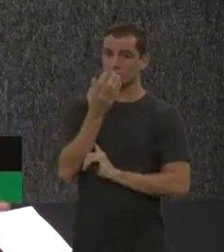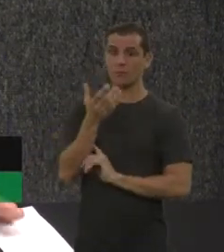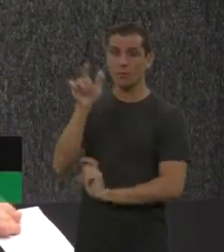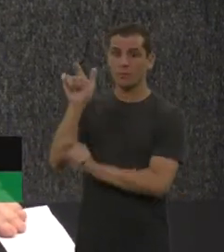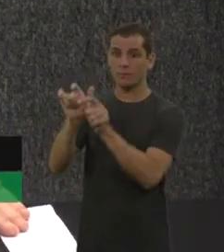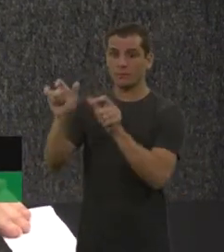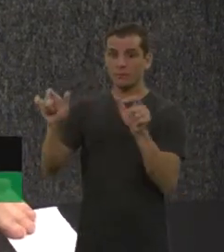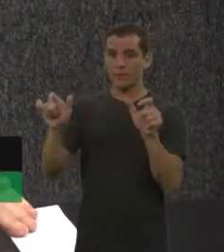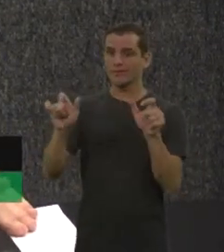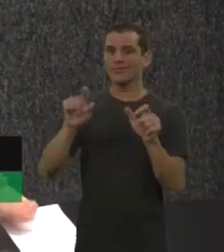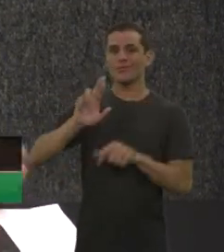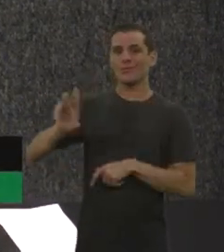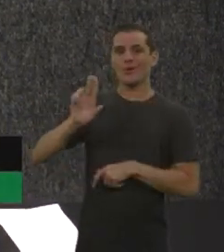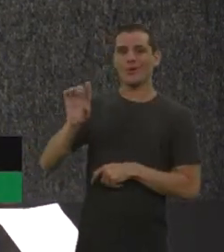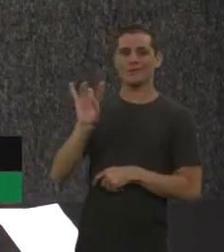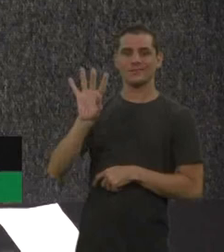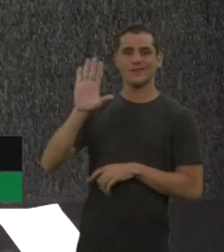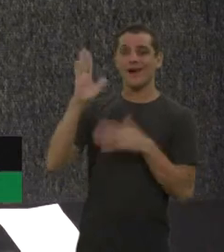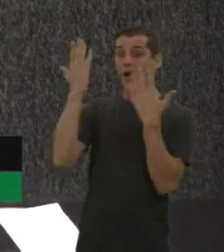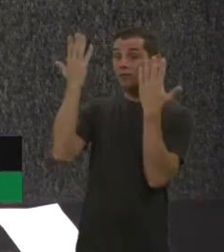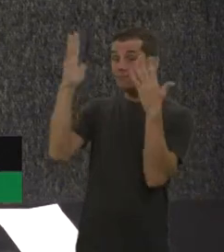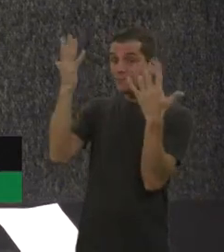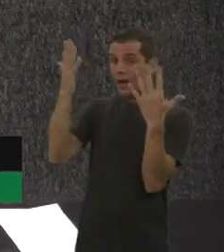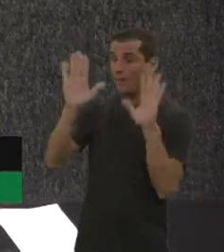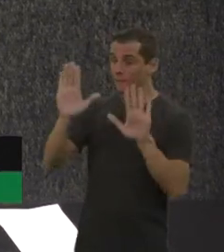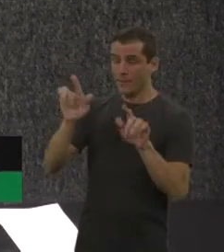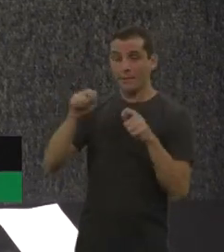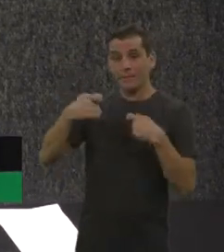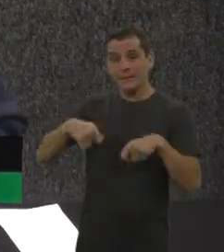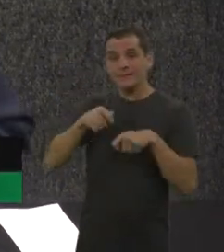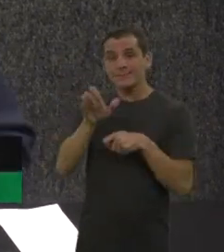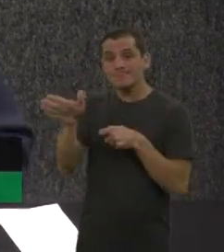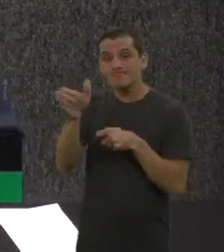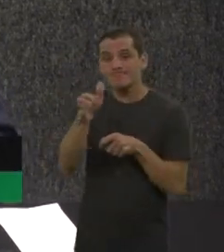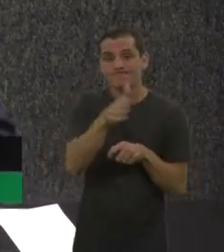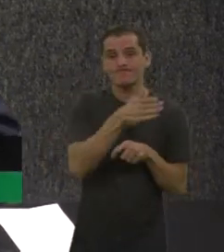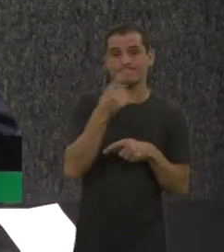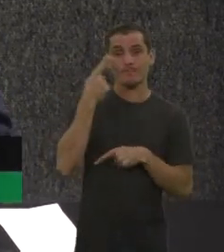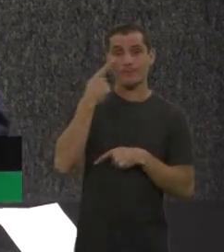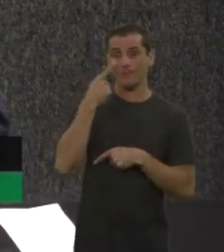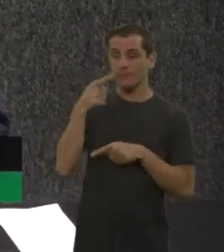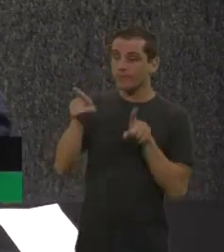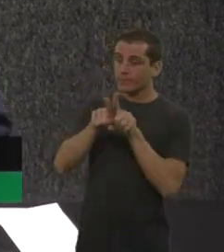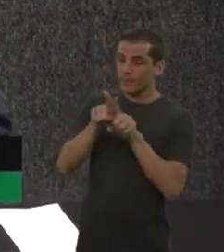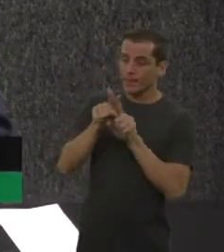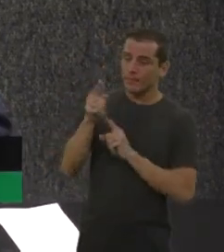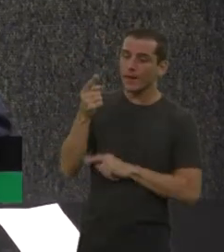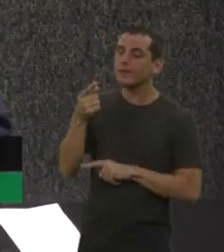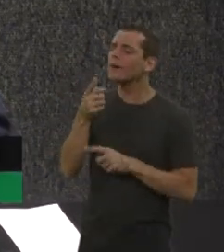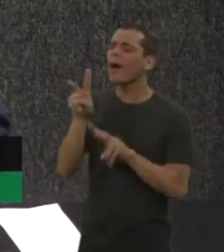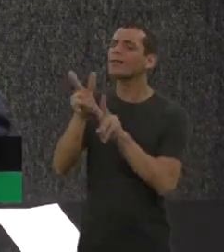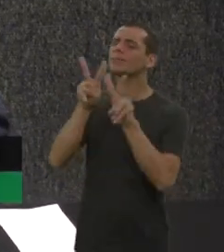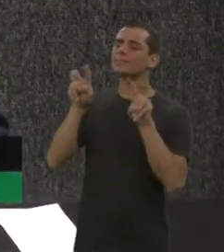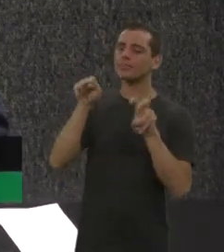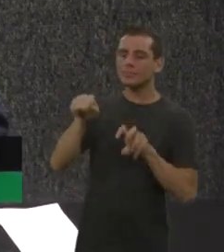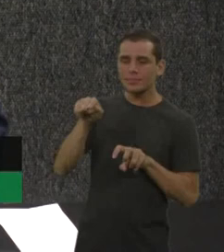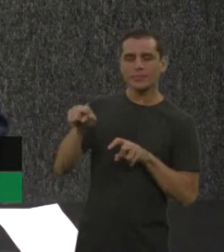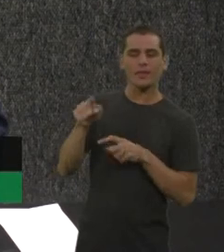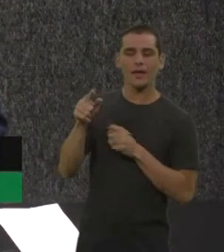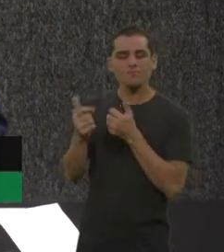apenas batam palma, mas que atinjam muitas vezes o cerne de questões importantes. Por isso me orgulho muito de